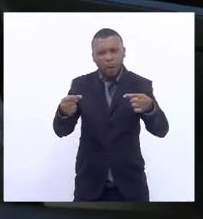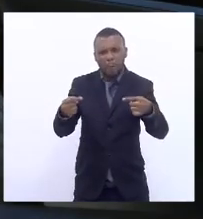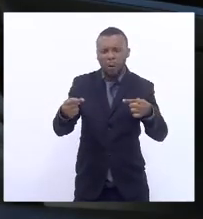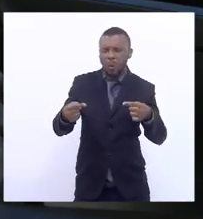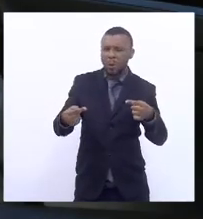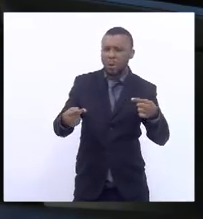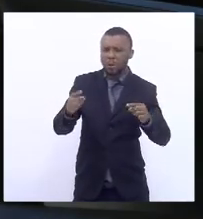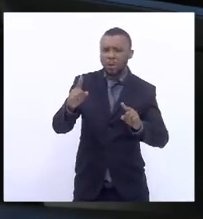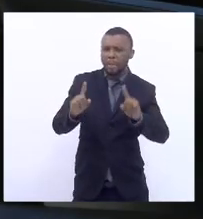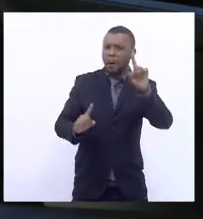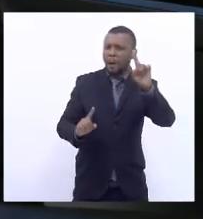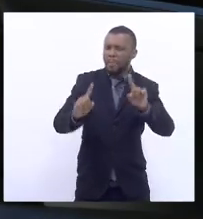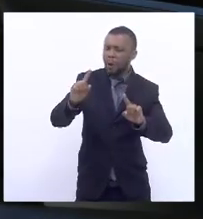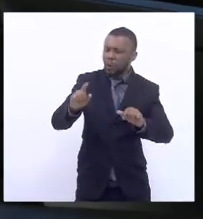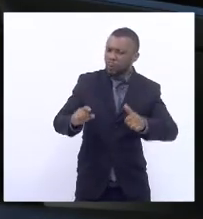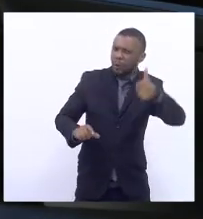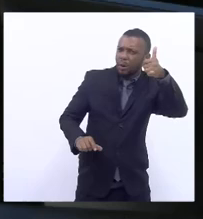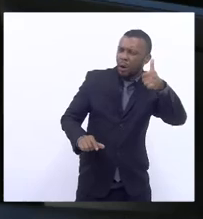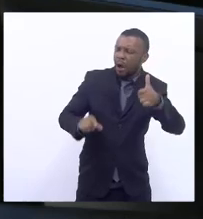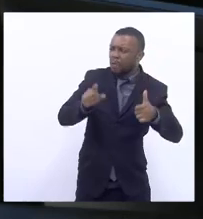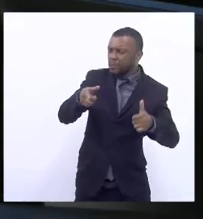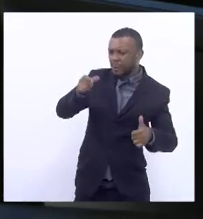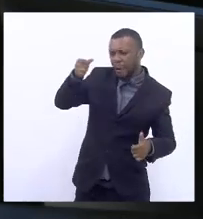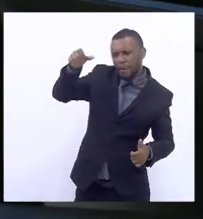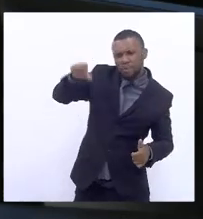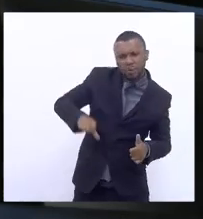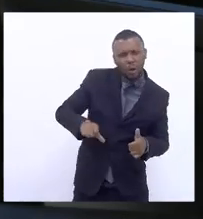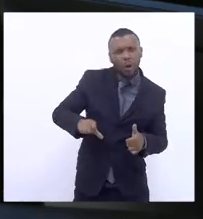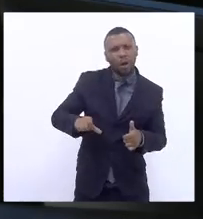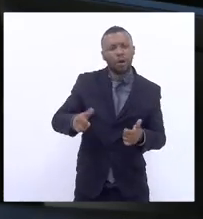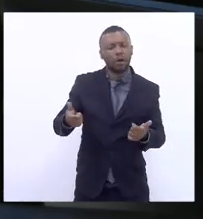quem é superior, isso não é educação.